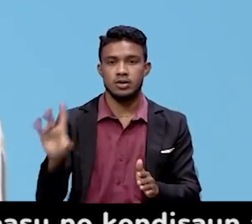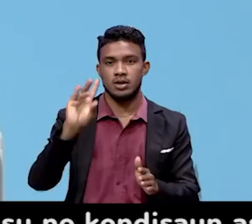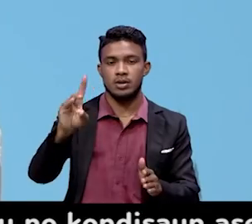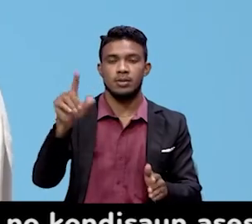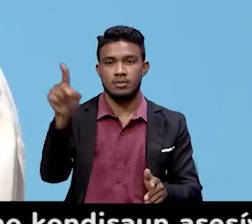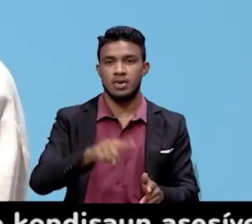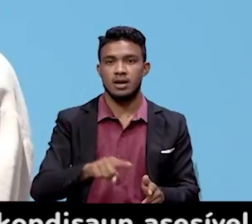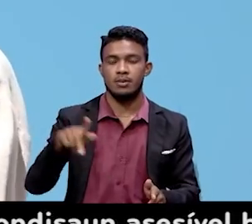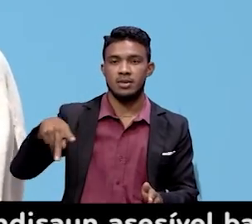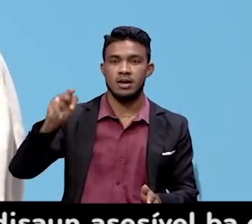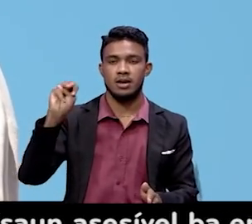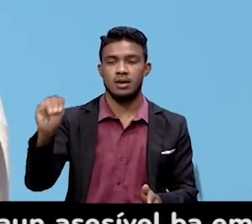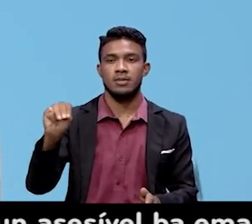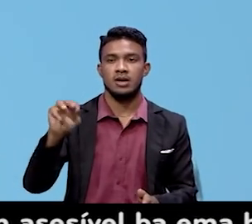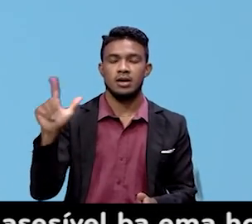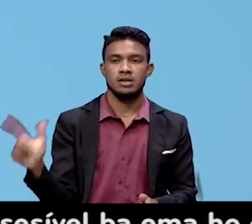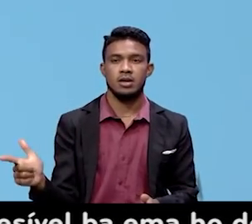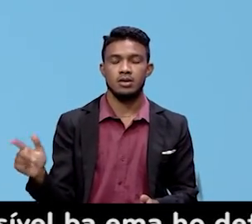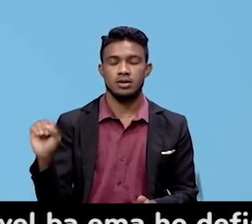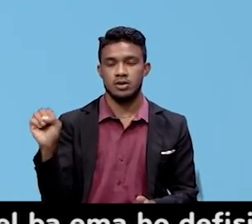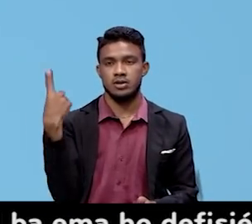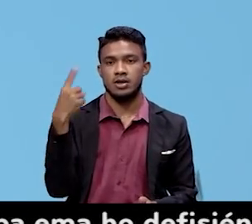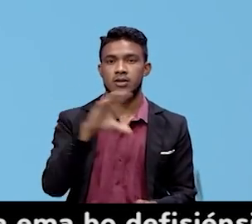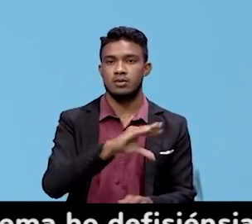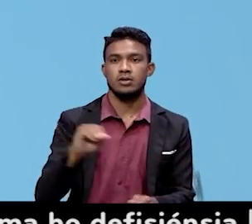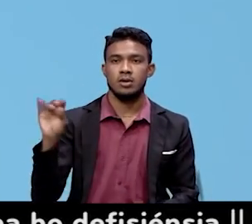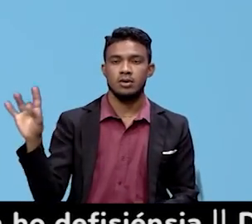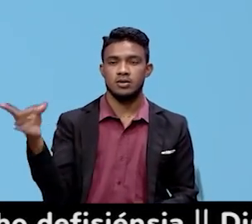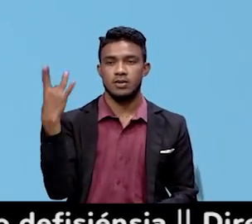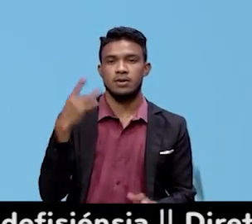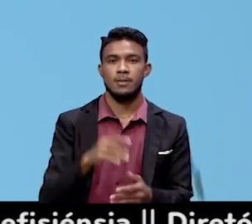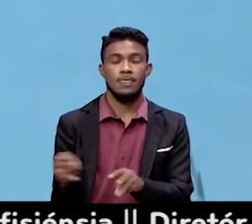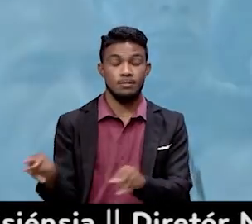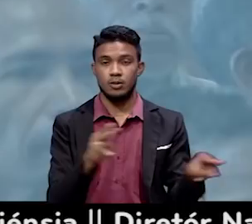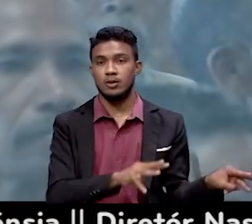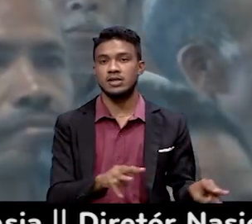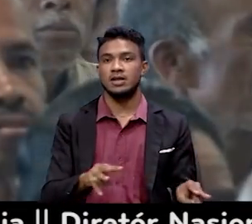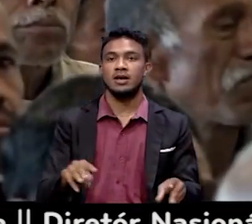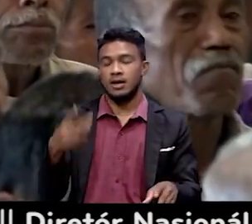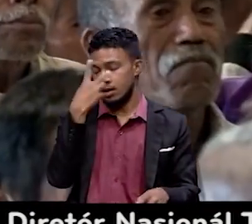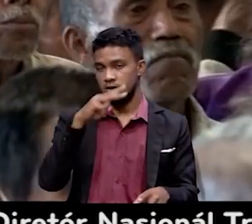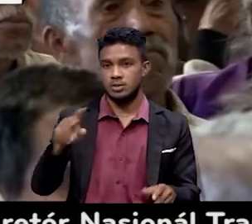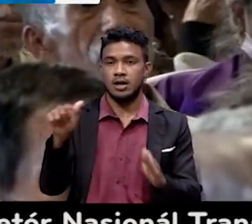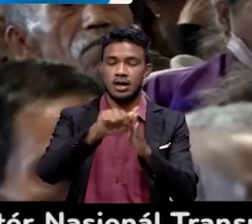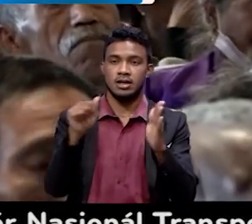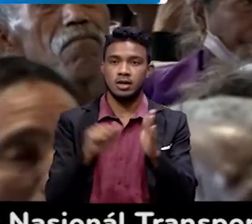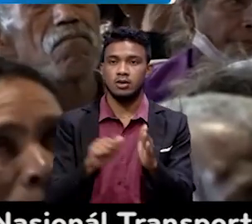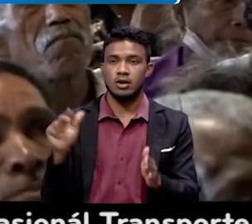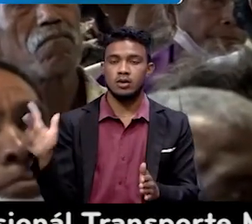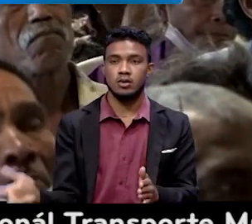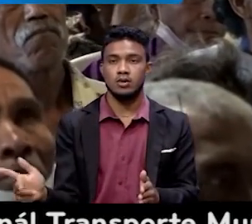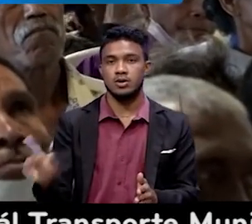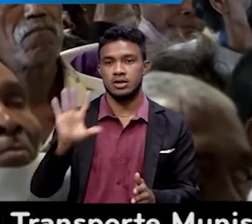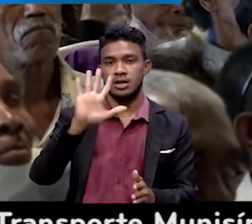para Sanuluresinhida, para Rihungua Sanuluresinhualu. Mudança ne baseia ba artigo 35,